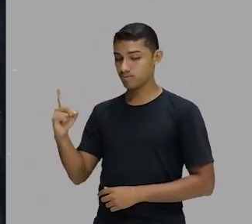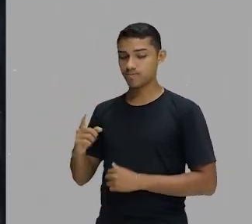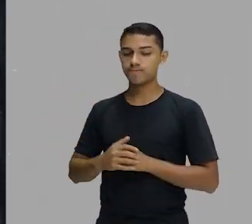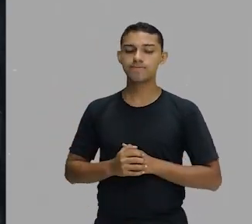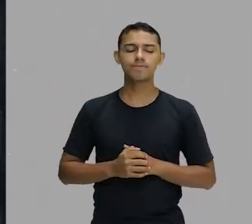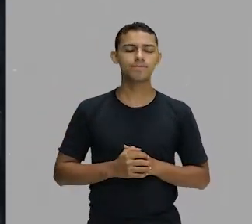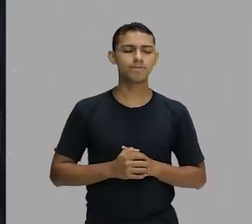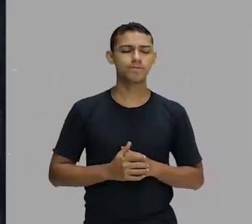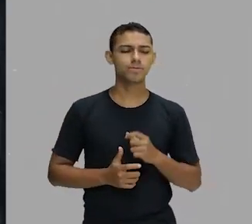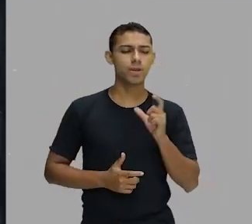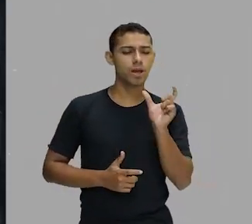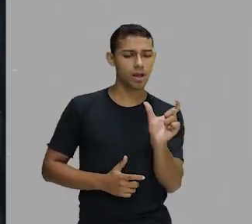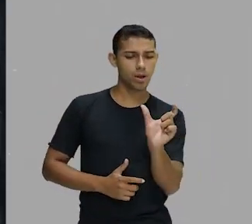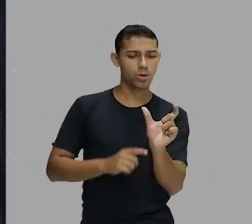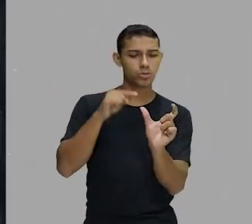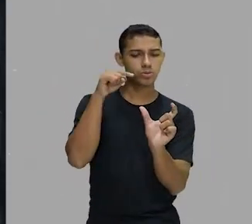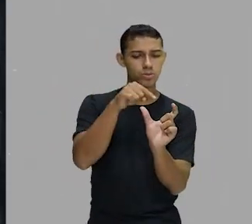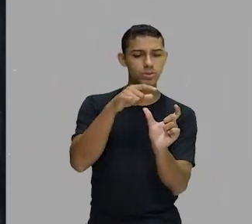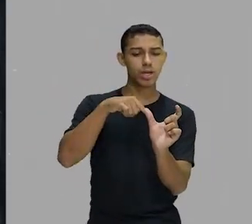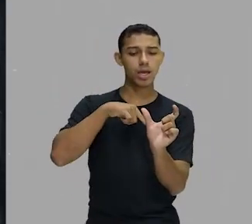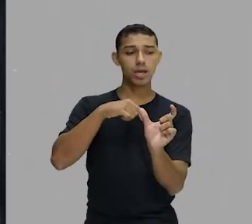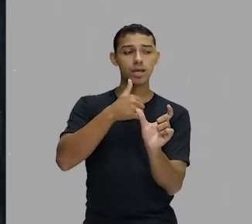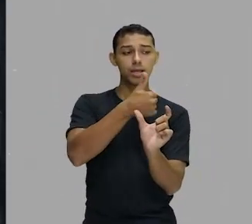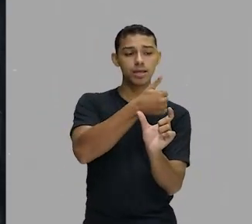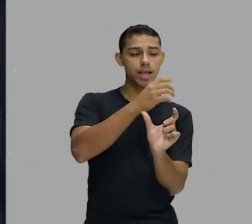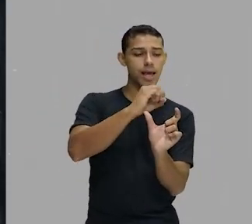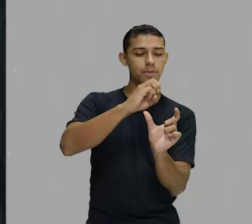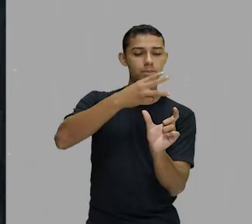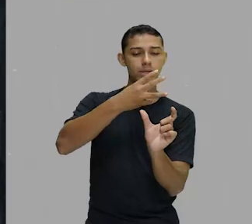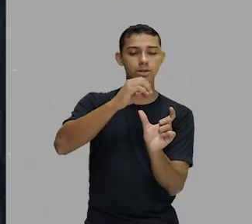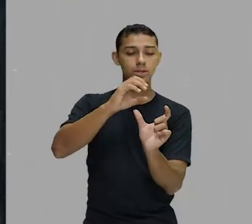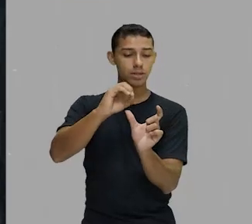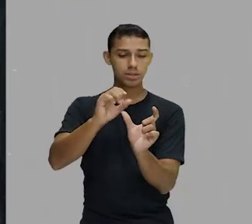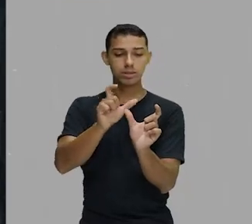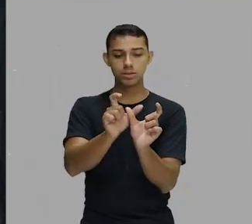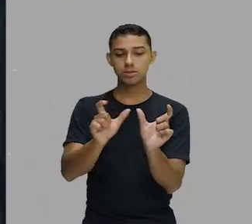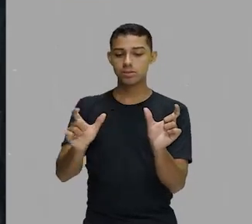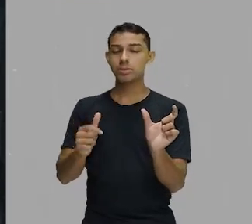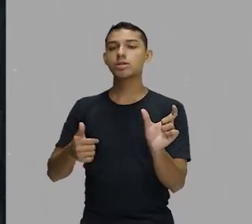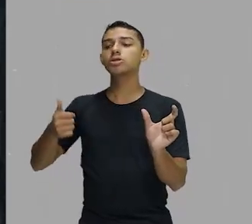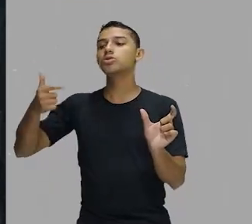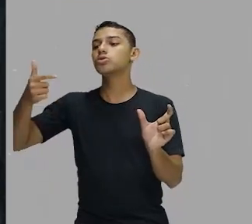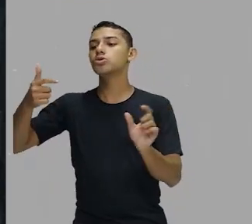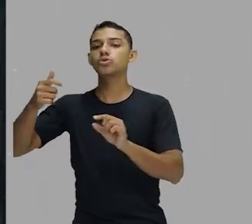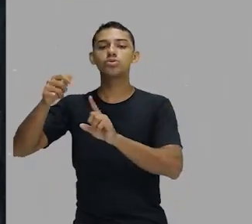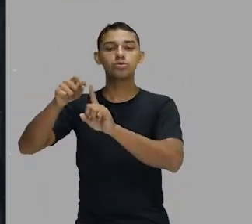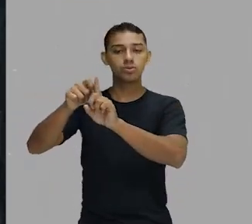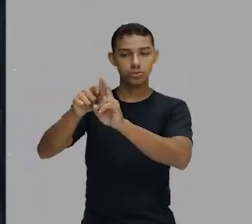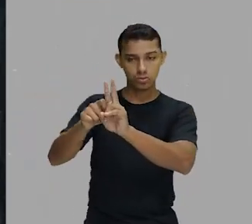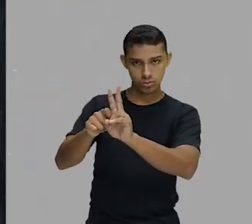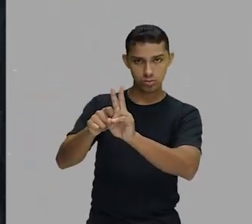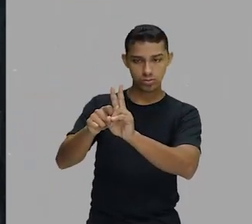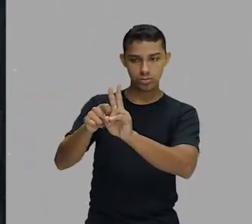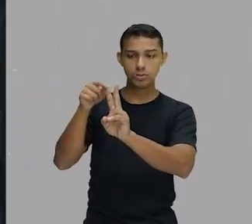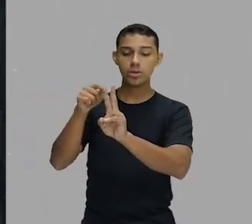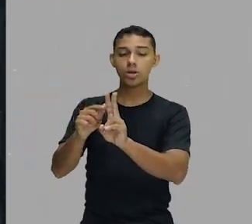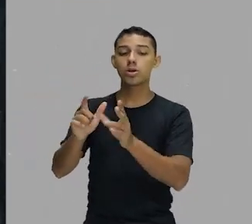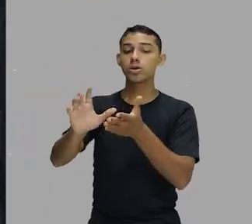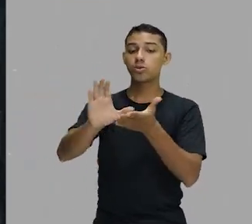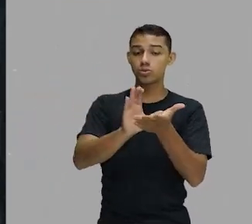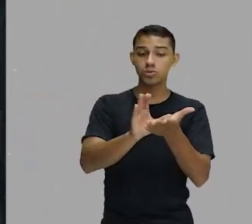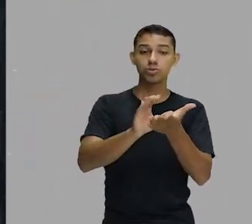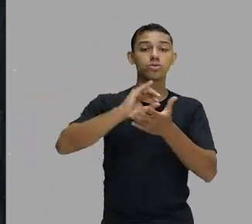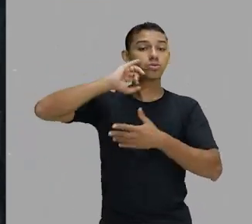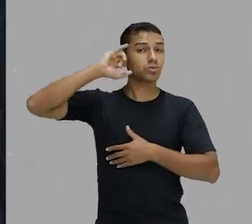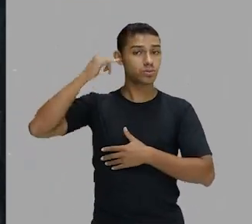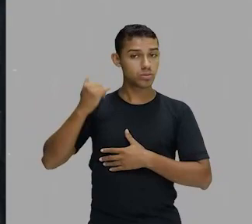mês, eu vou ter 10.300. E no segundo, eu vou fazer o mesmo processo, só que